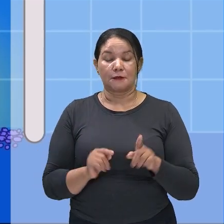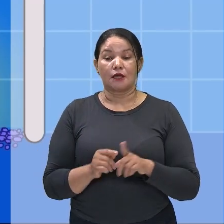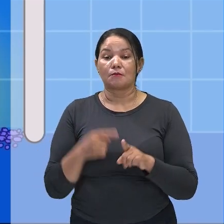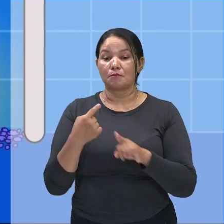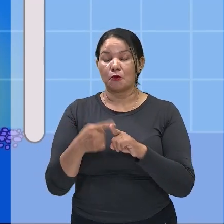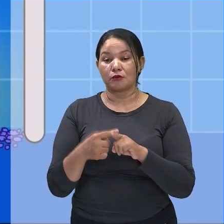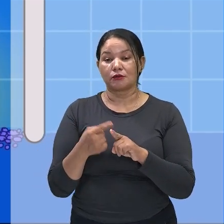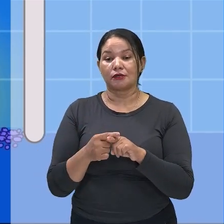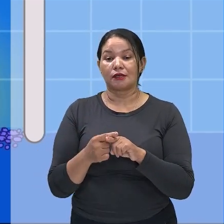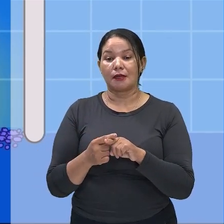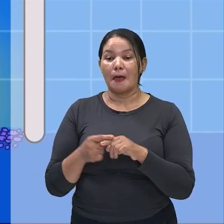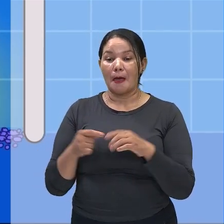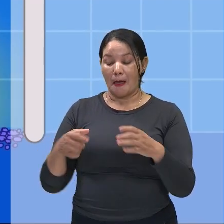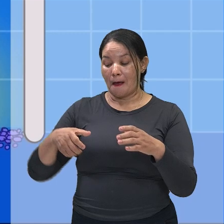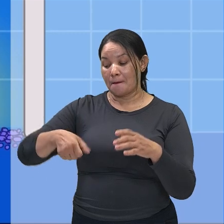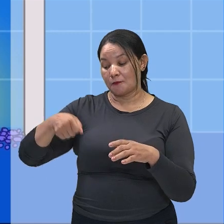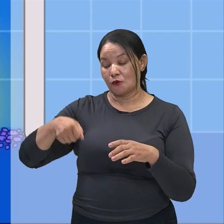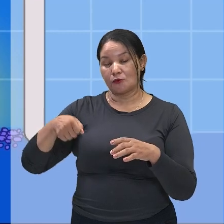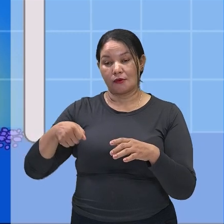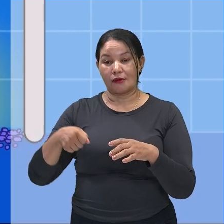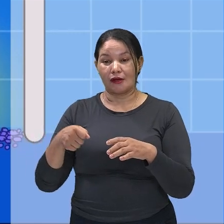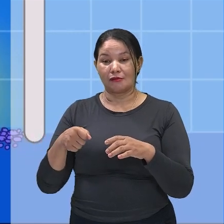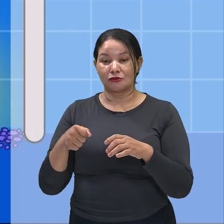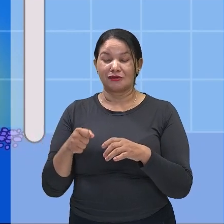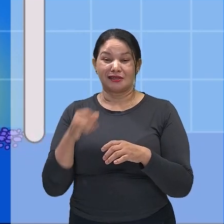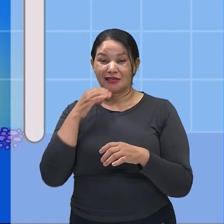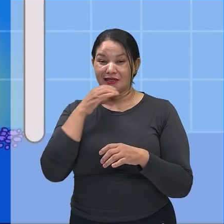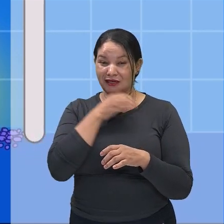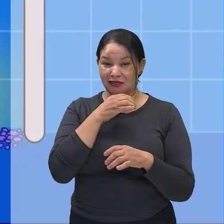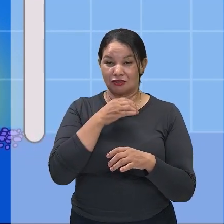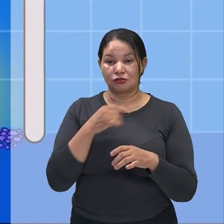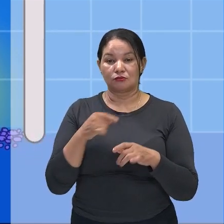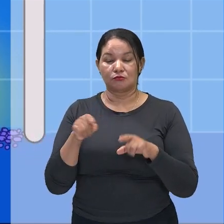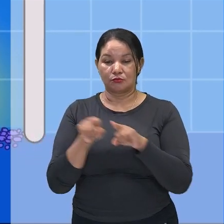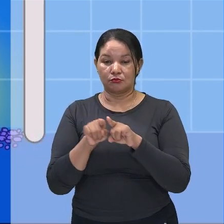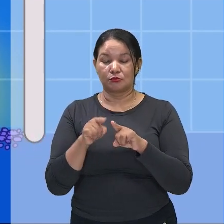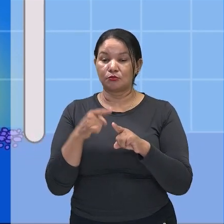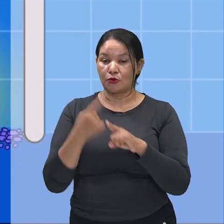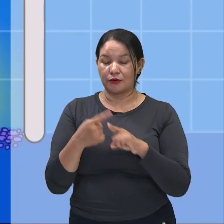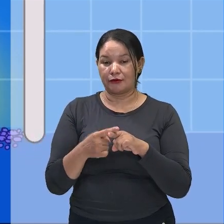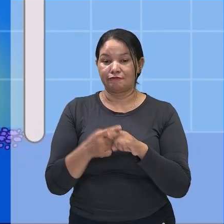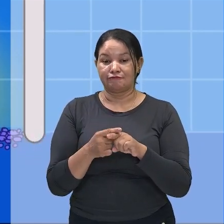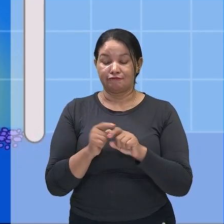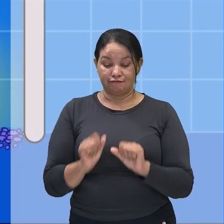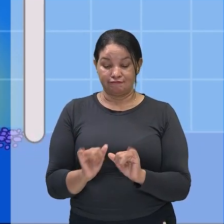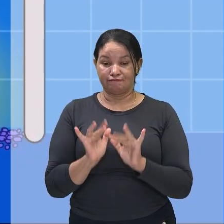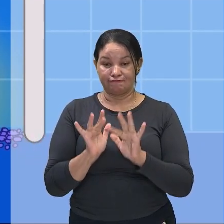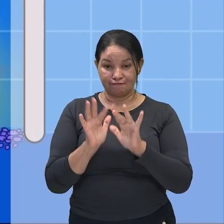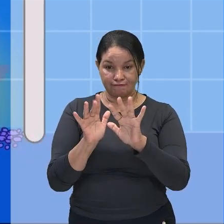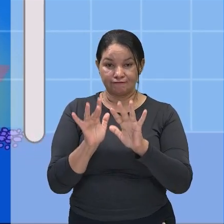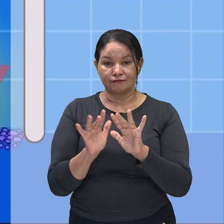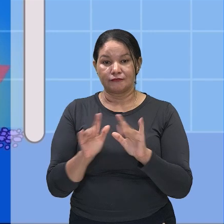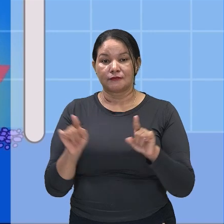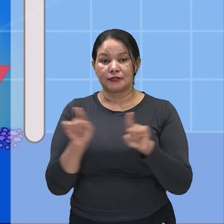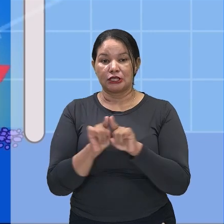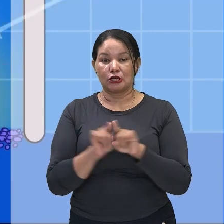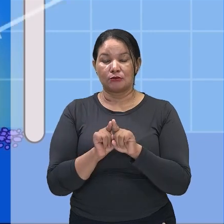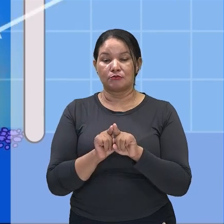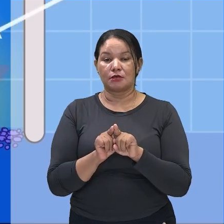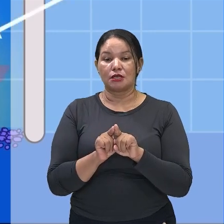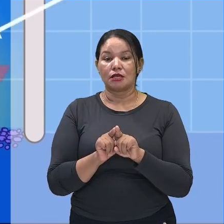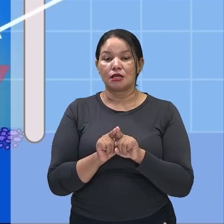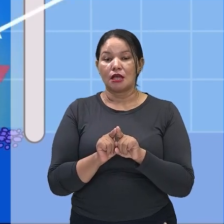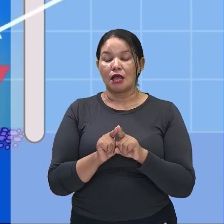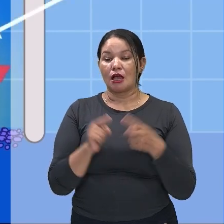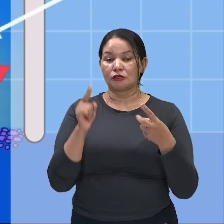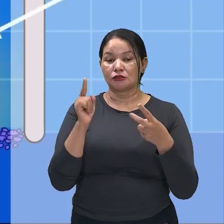panela aquece, porque ali houve a transferência do calor. A convecção, olha aí, a